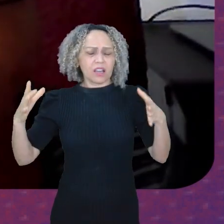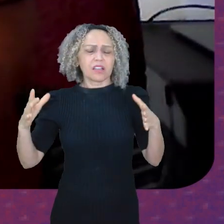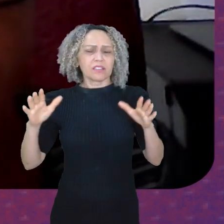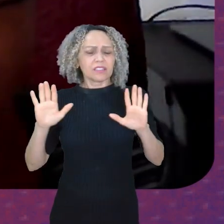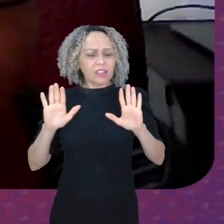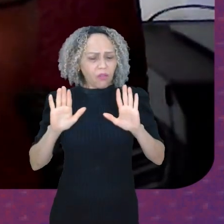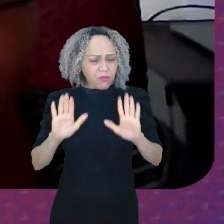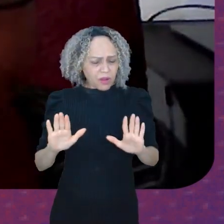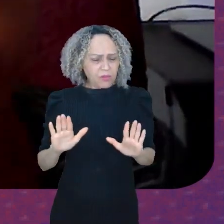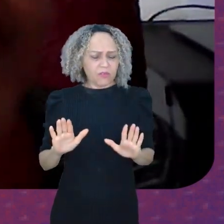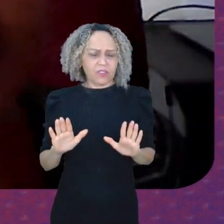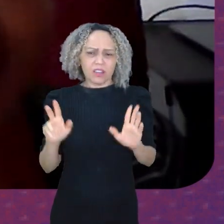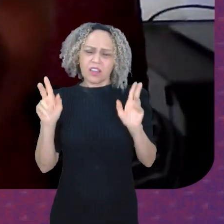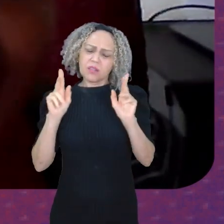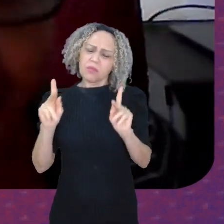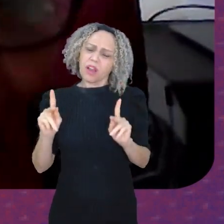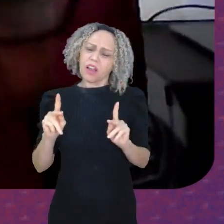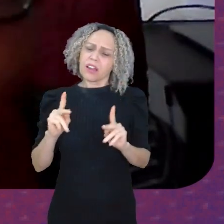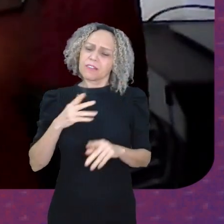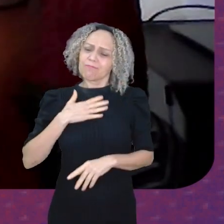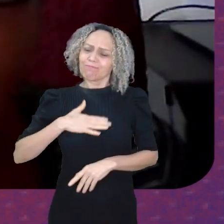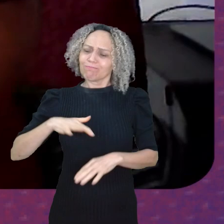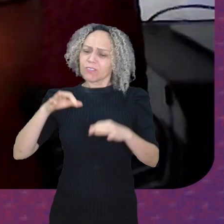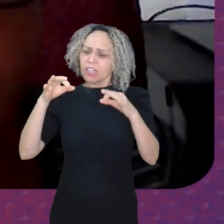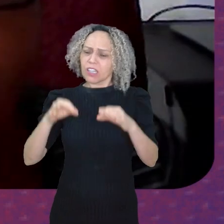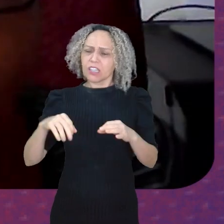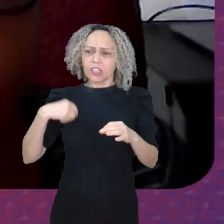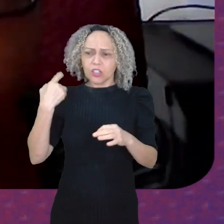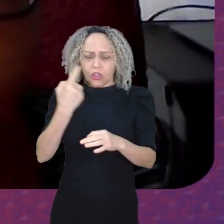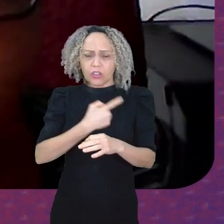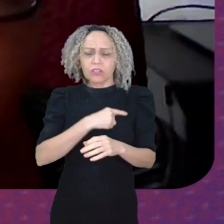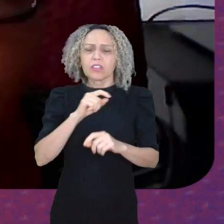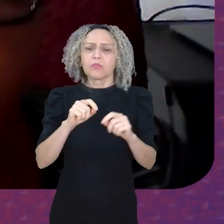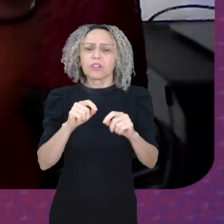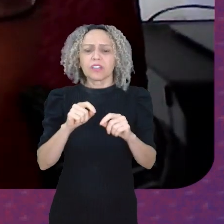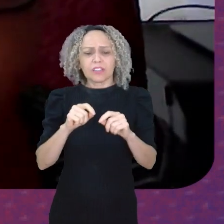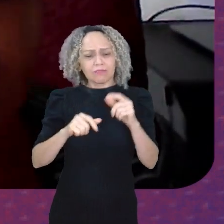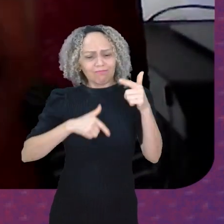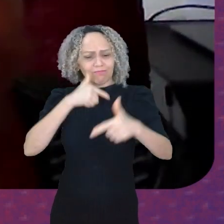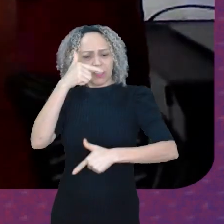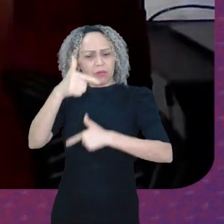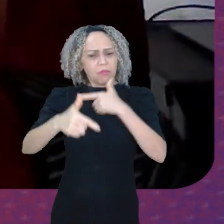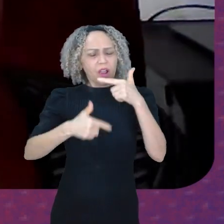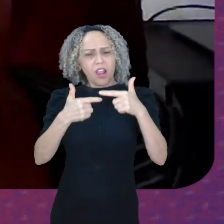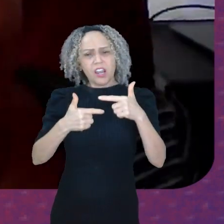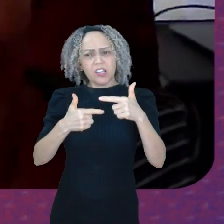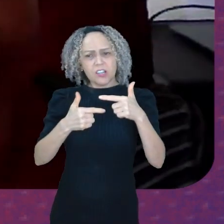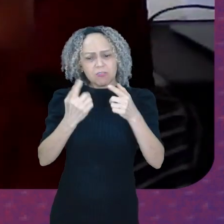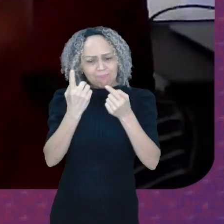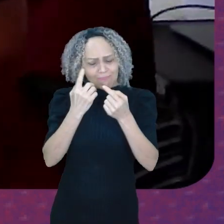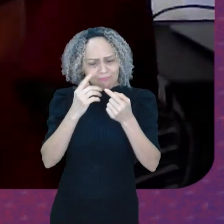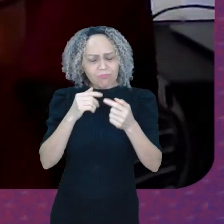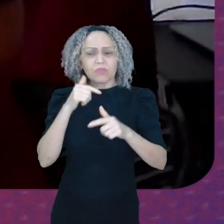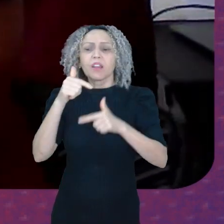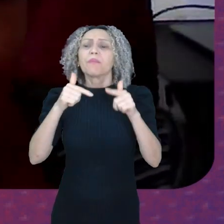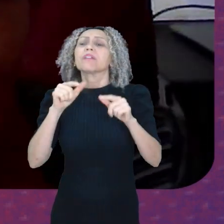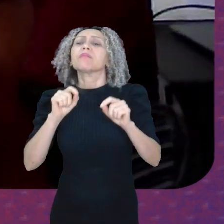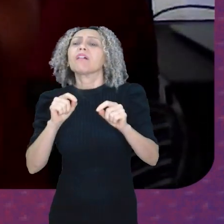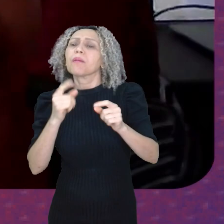no travesseiro com a certeza que nós estamos fazendo a diferença. Sabe por que eu estou falando